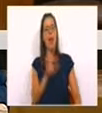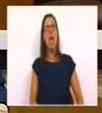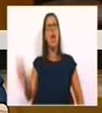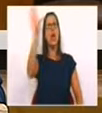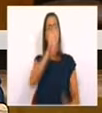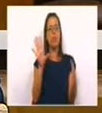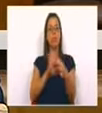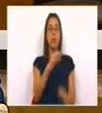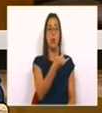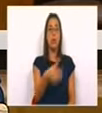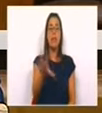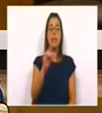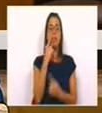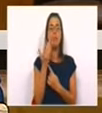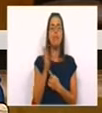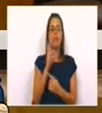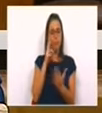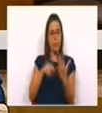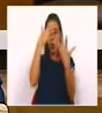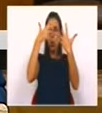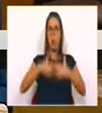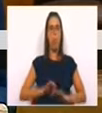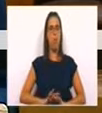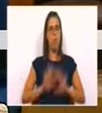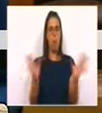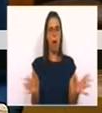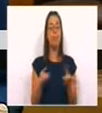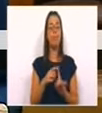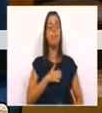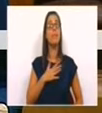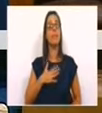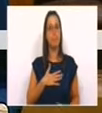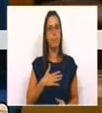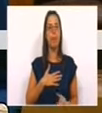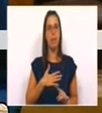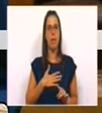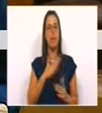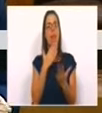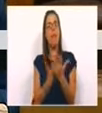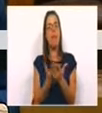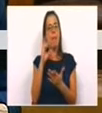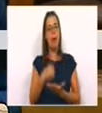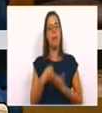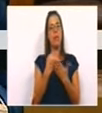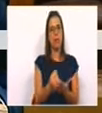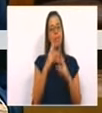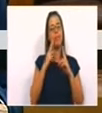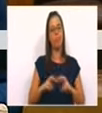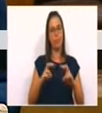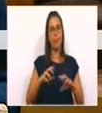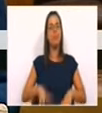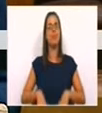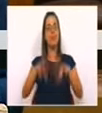de 2016 mostram inequivocamente que foram as empresas quem deu o maior contributo para a